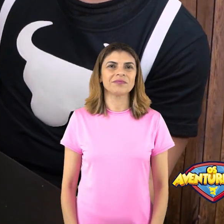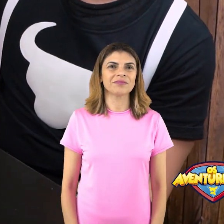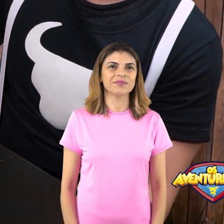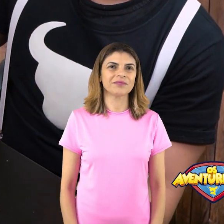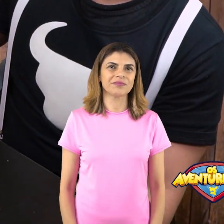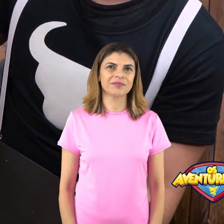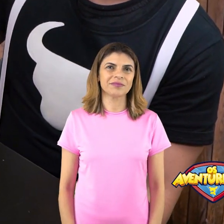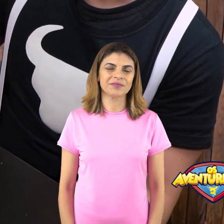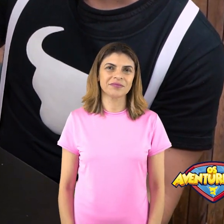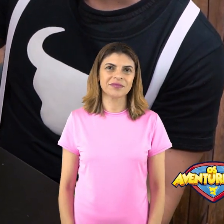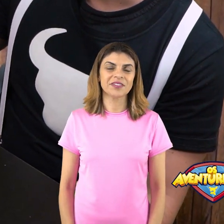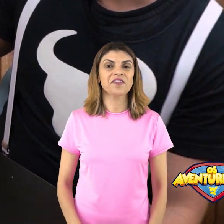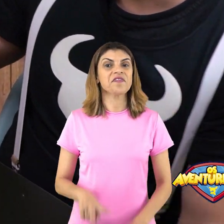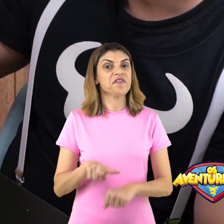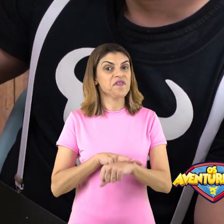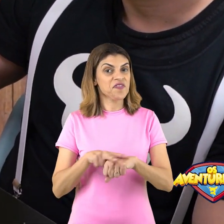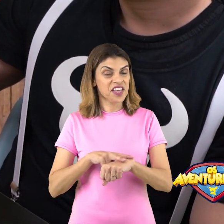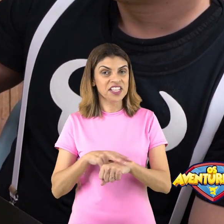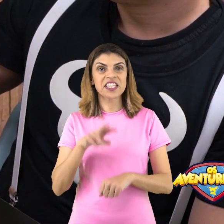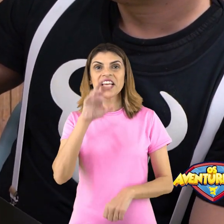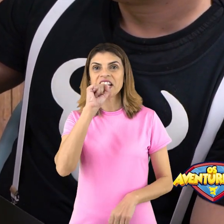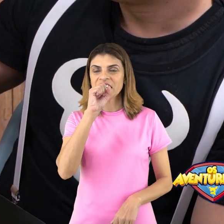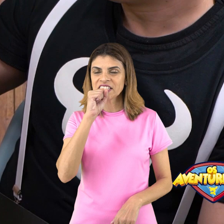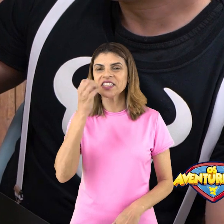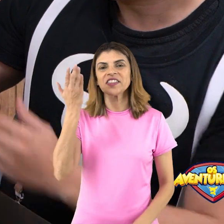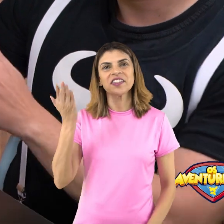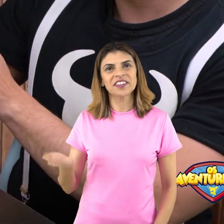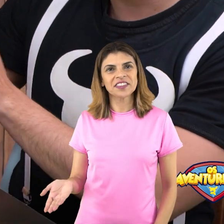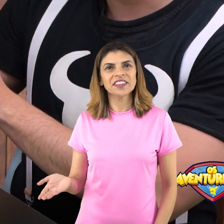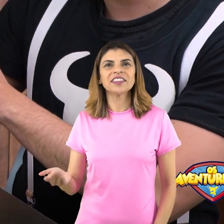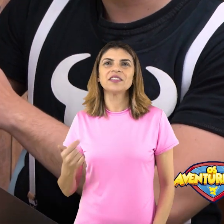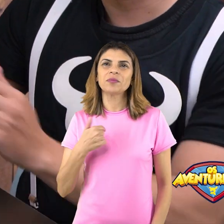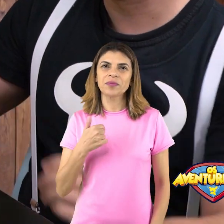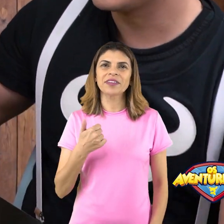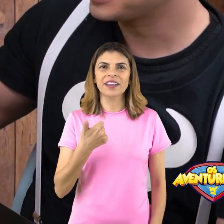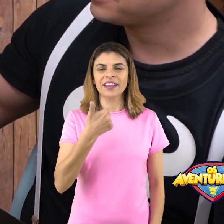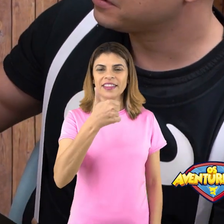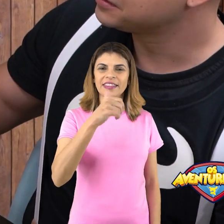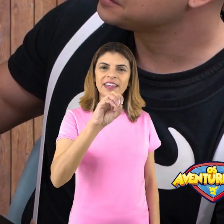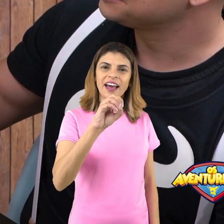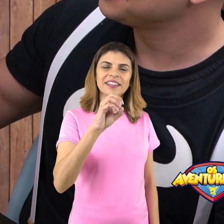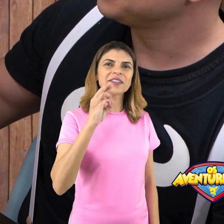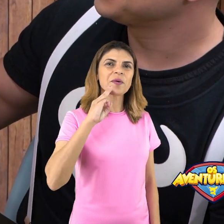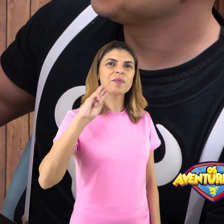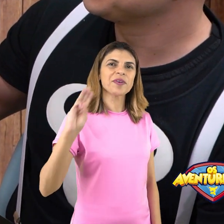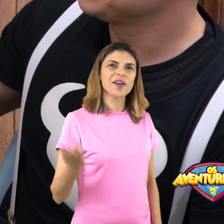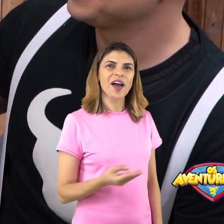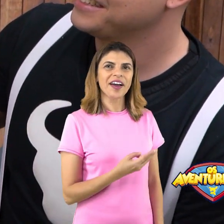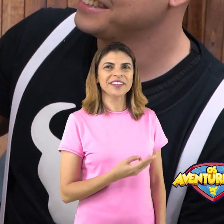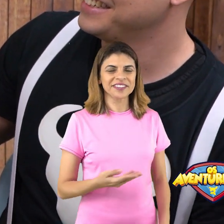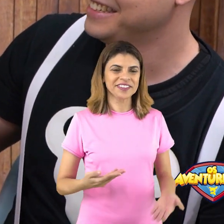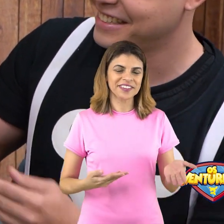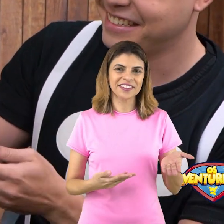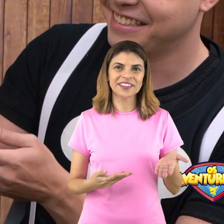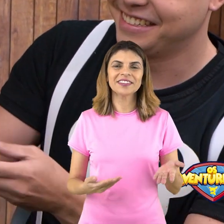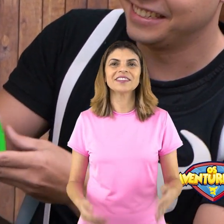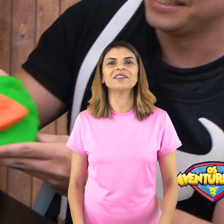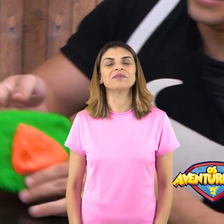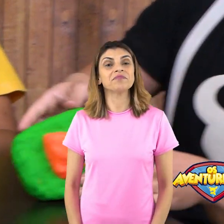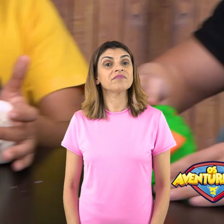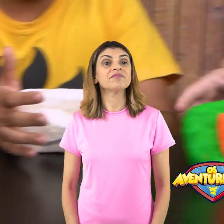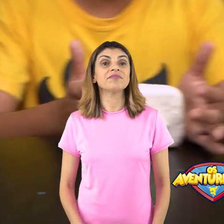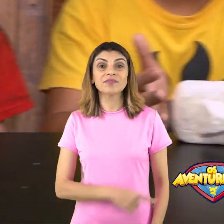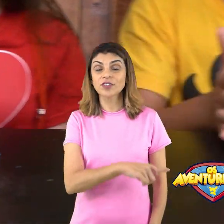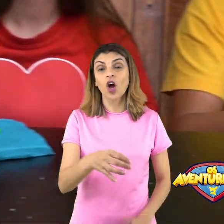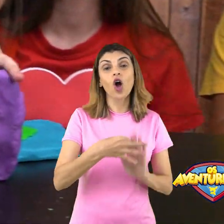preto? Fez verde mesmo, em homenagem ao Vini. O meu no caso é de 10 pessoas. Tá pequena. Bom,